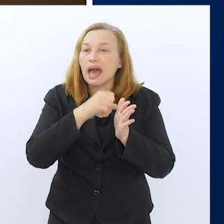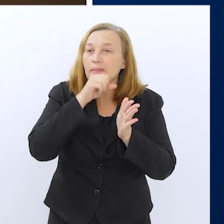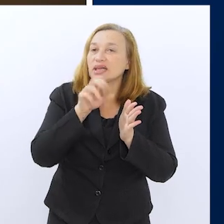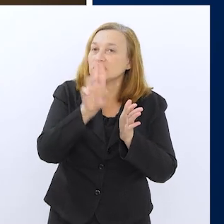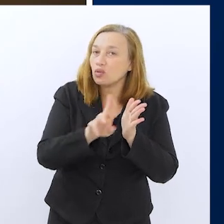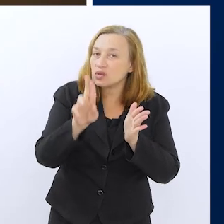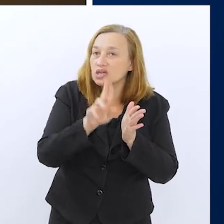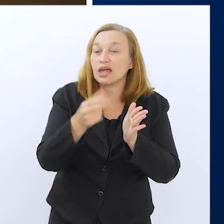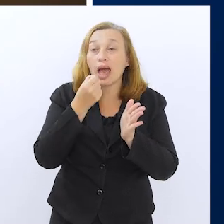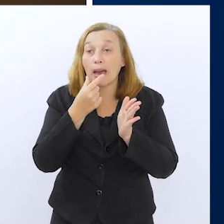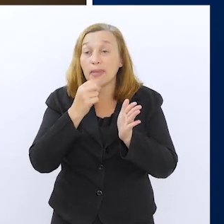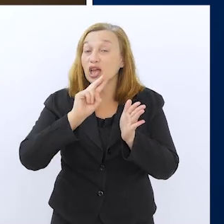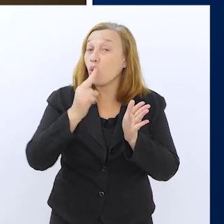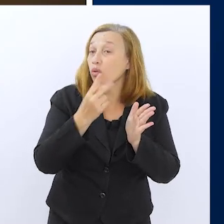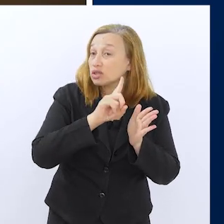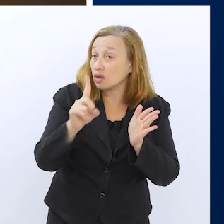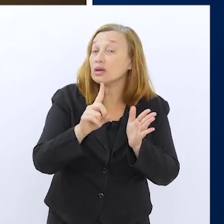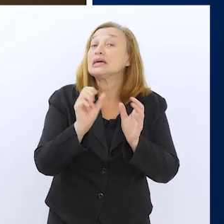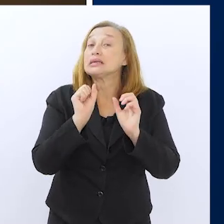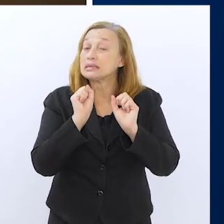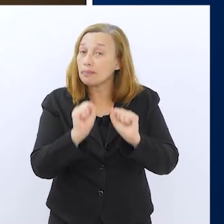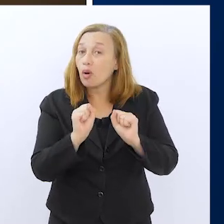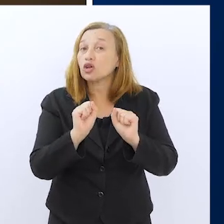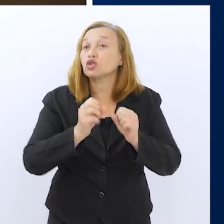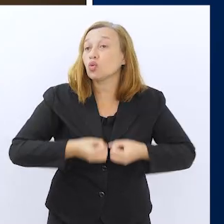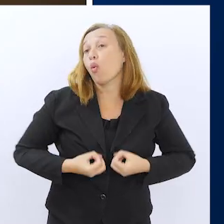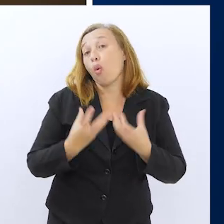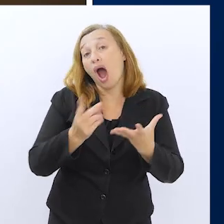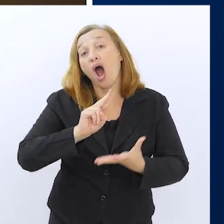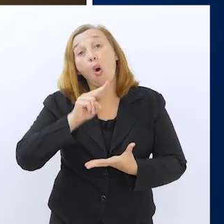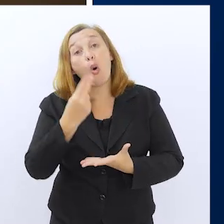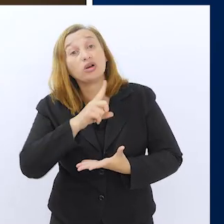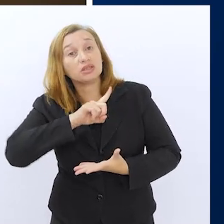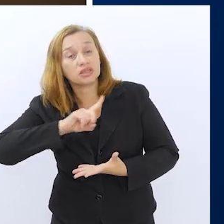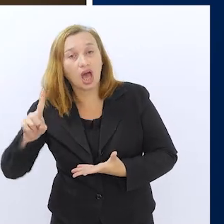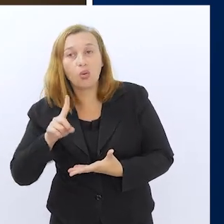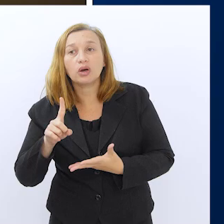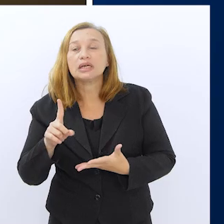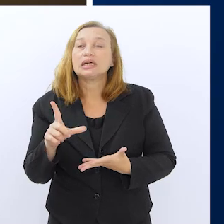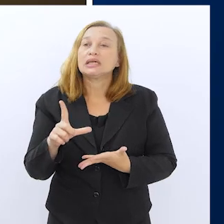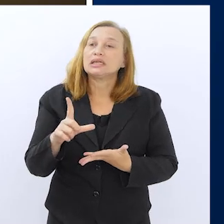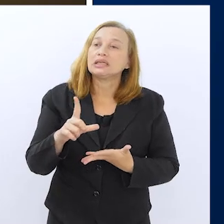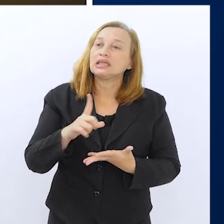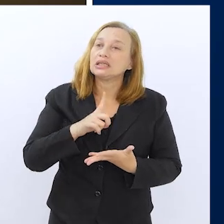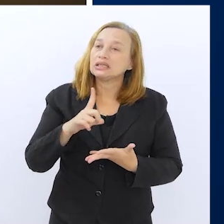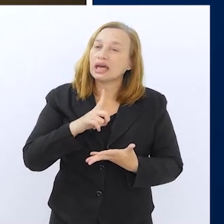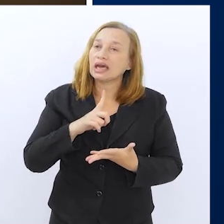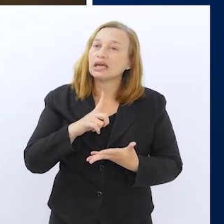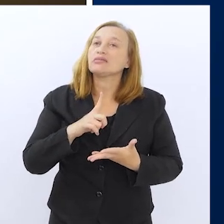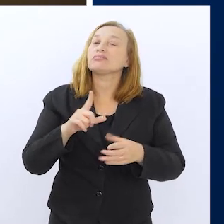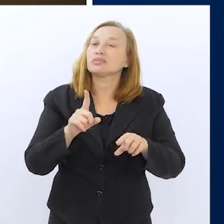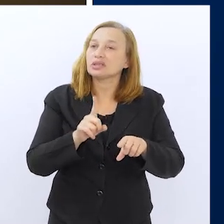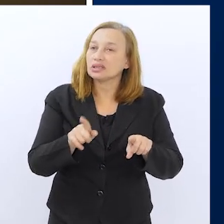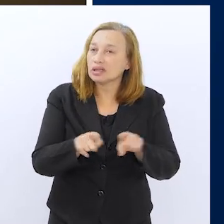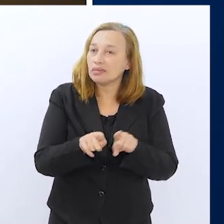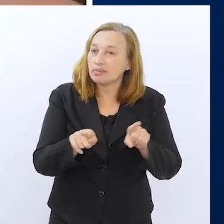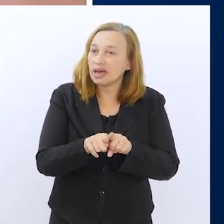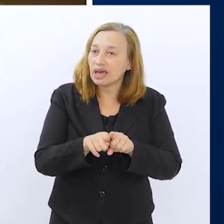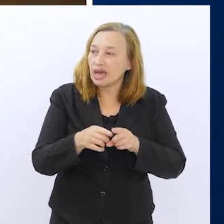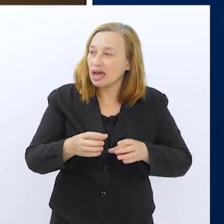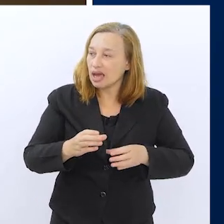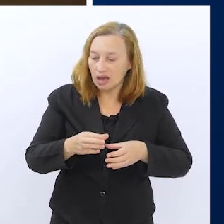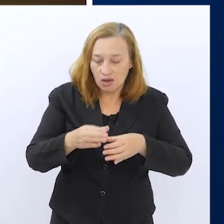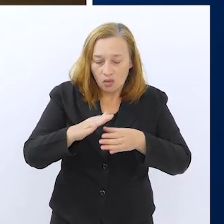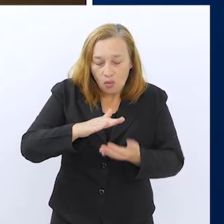sorologia, saber se a mãe está usando ou não alguma medicação, para saber se ela está apta a doar. E existe a entrega